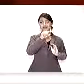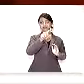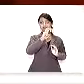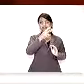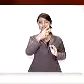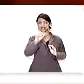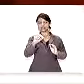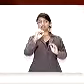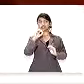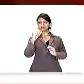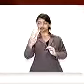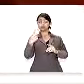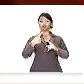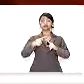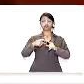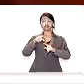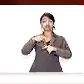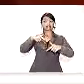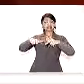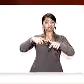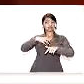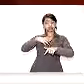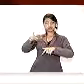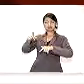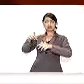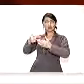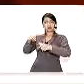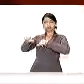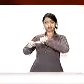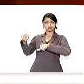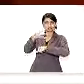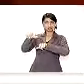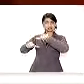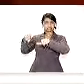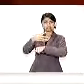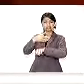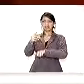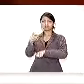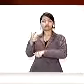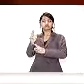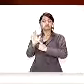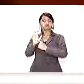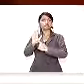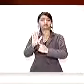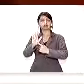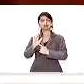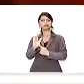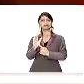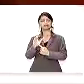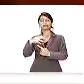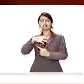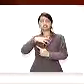pois a serviço o serviço de modernização de máquinas não apresenta de forma pré-estabelecida